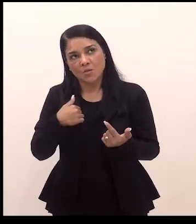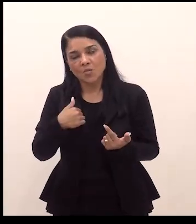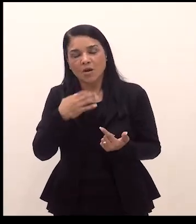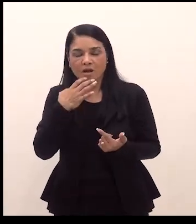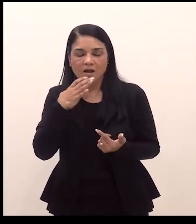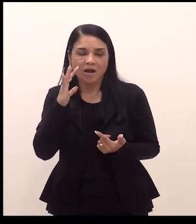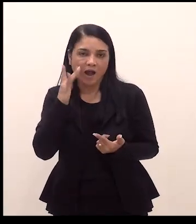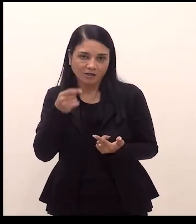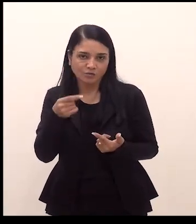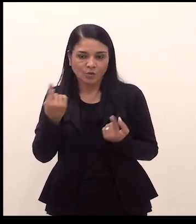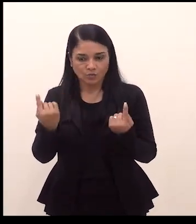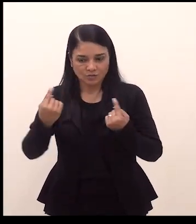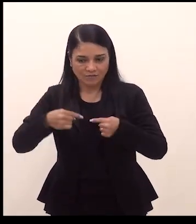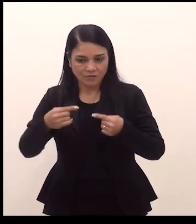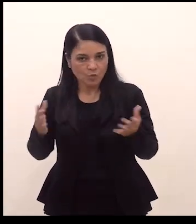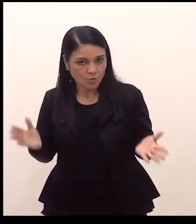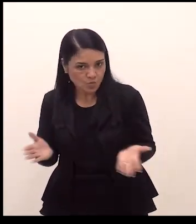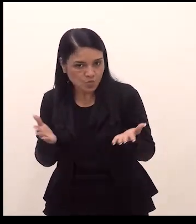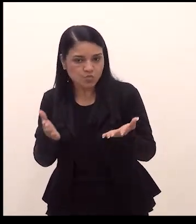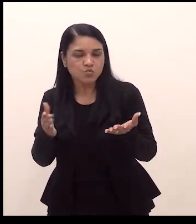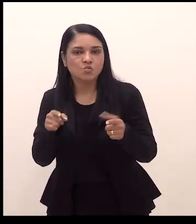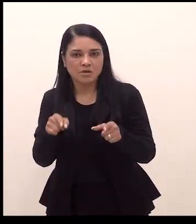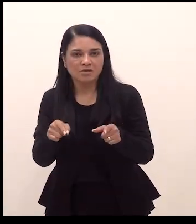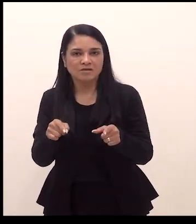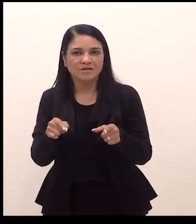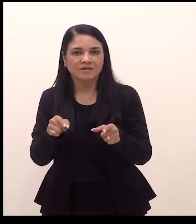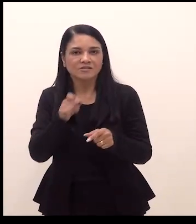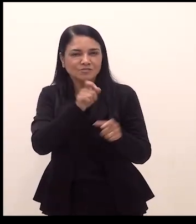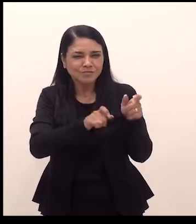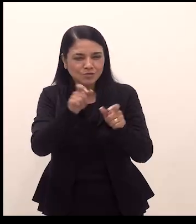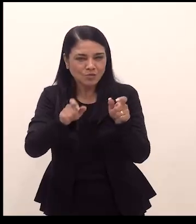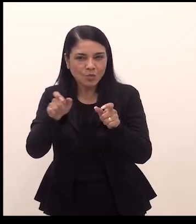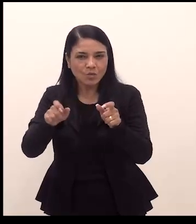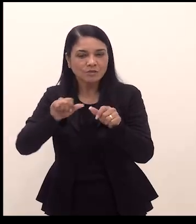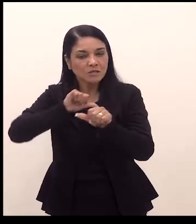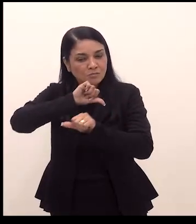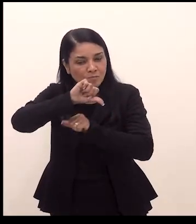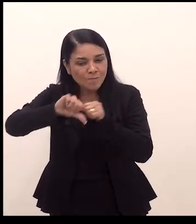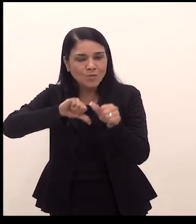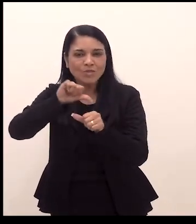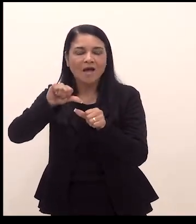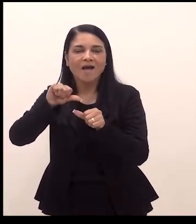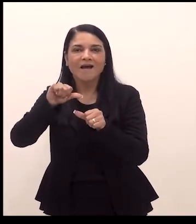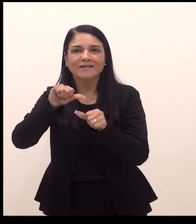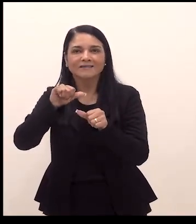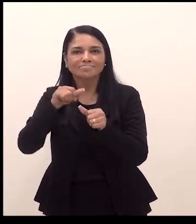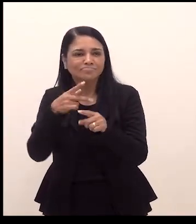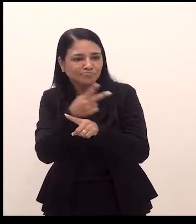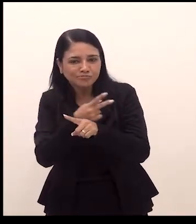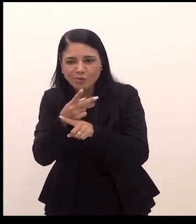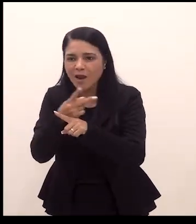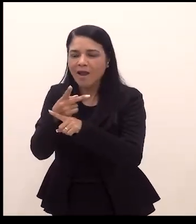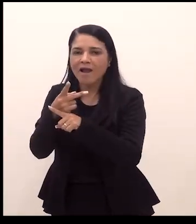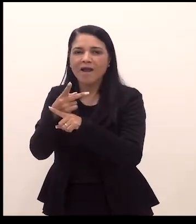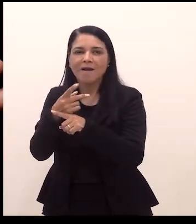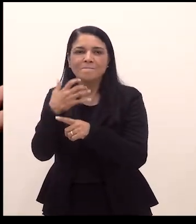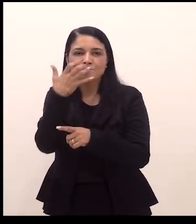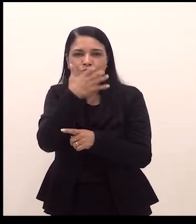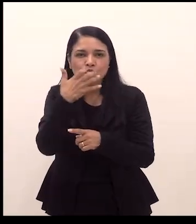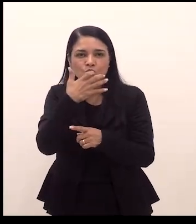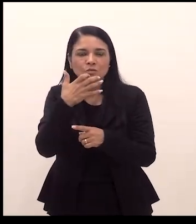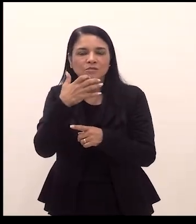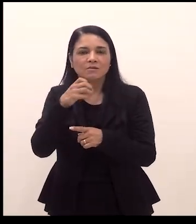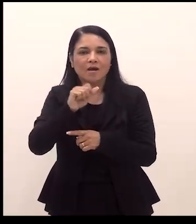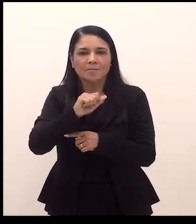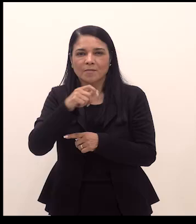vida online. Então, assim, eu acho que eu desafio, encorajo as pessoas a procurarem, sair vasculhando.